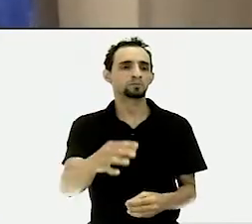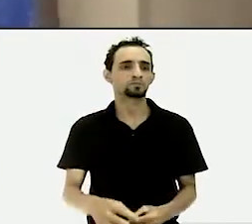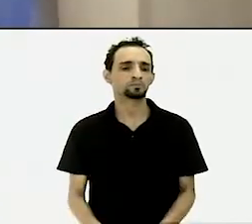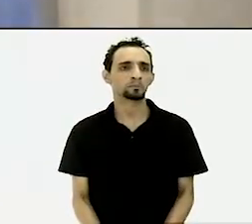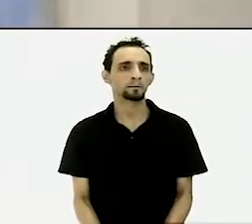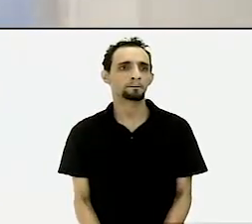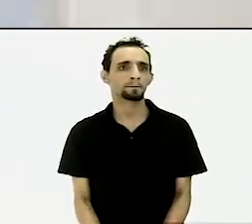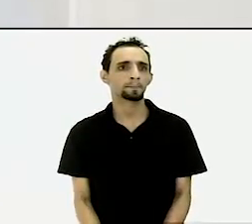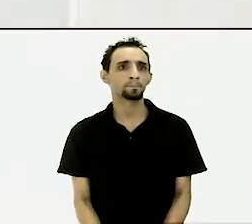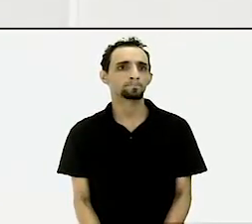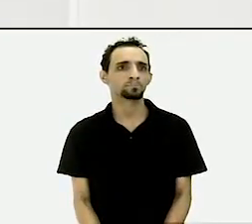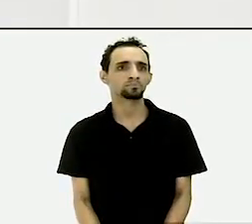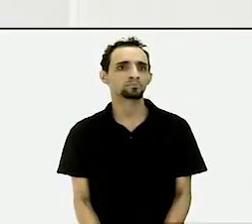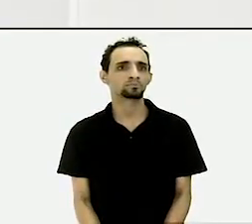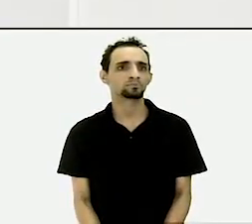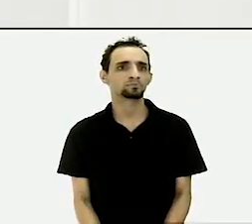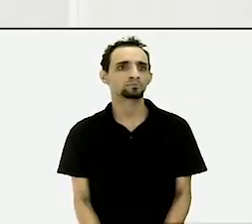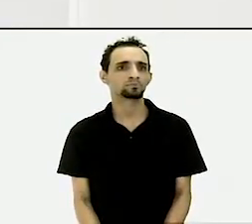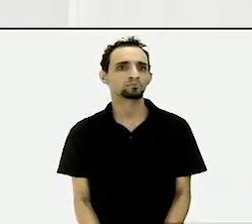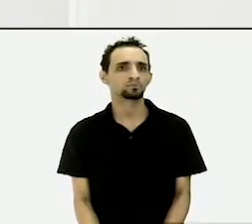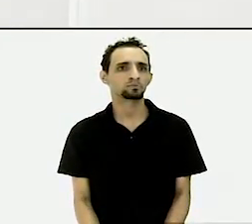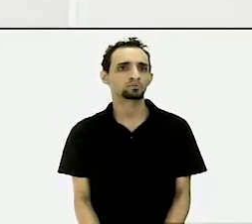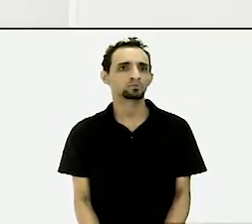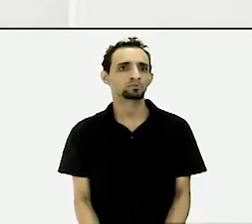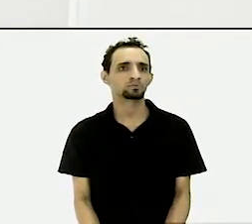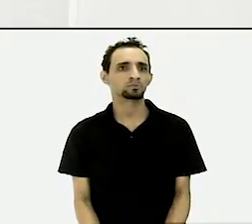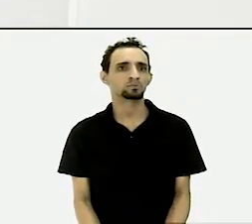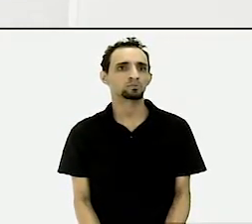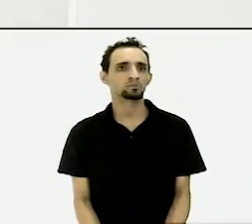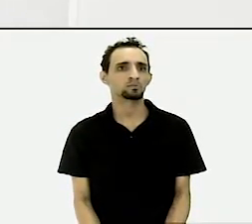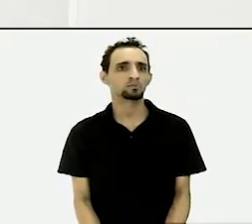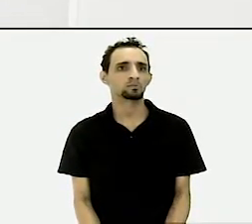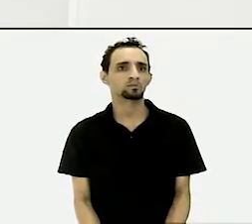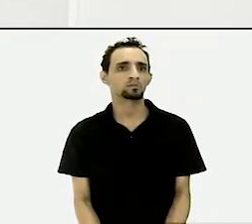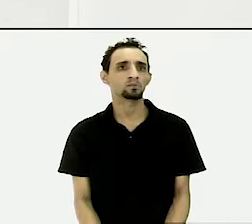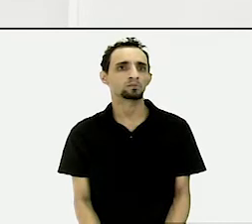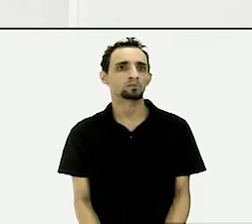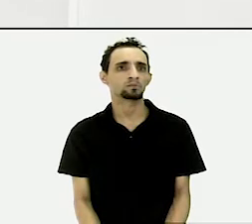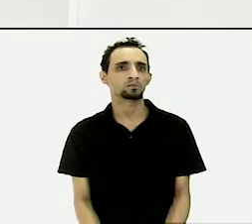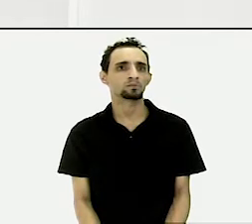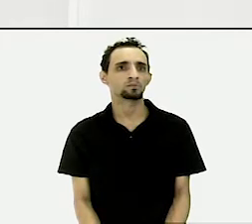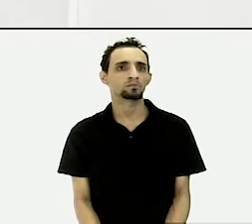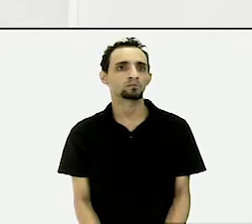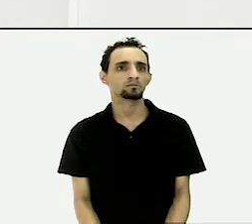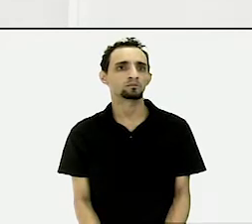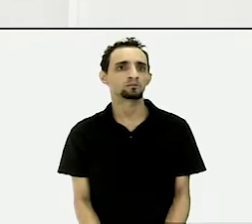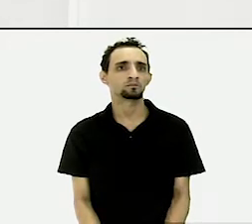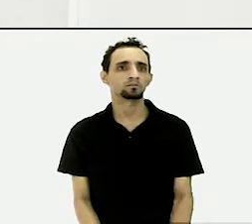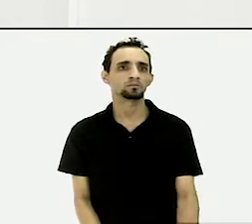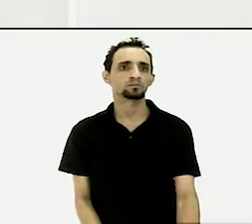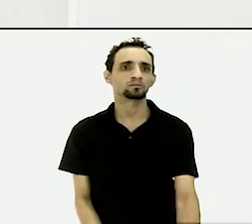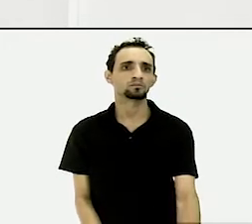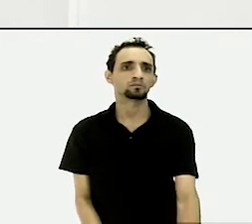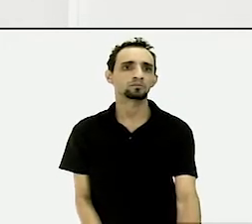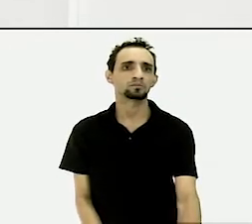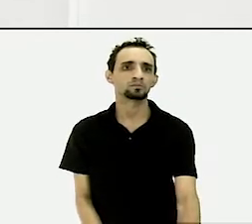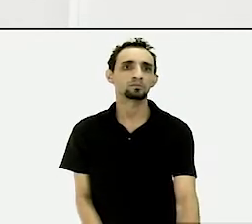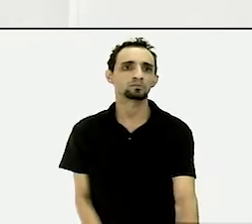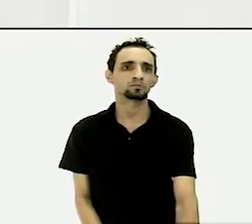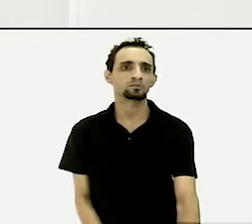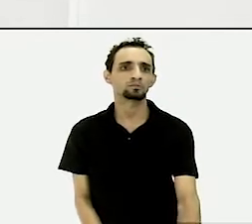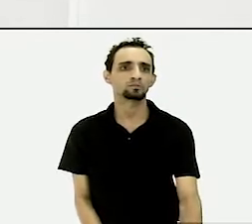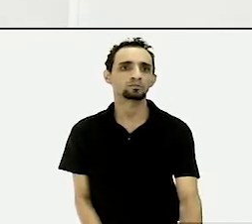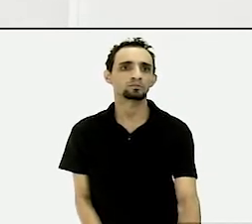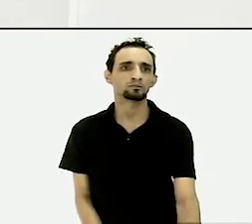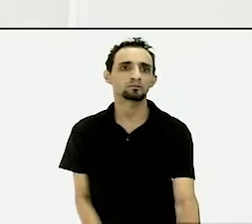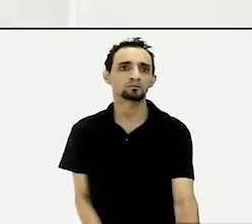eu frequento o local, né? Sempre com a minha mulher, vamos lá pegar. Falei, pegar um pastel, um lanche, um churros, né? Eu frequento o local. O Carlão também frequenta, que é o pai